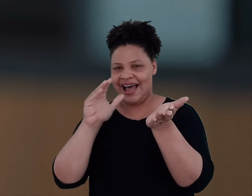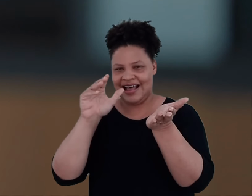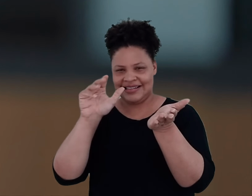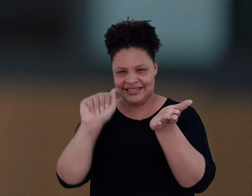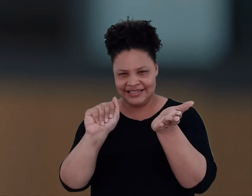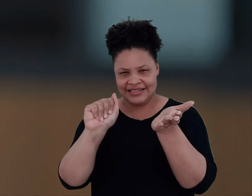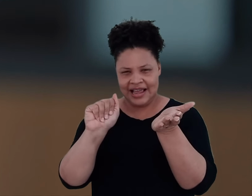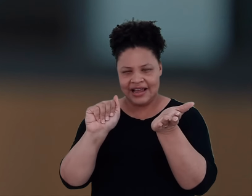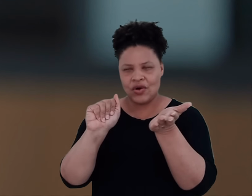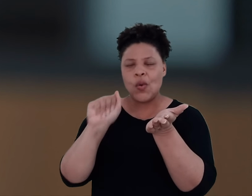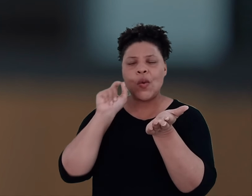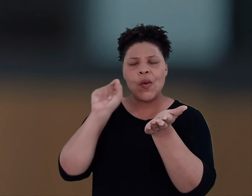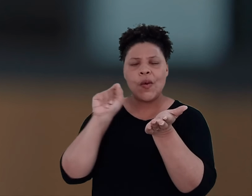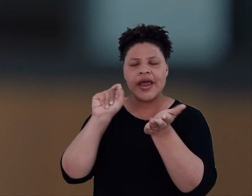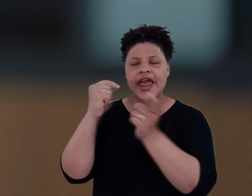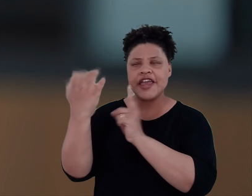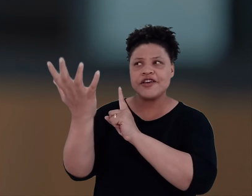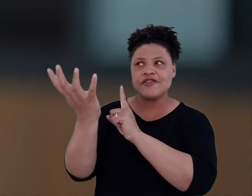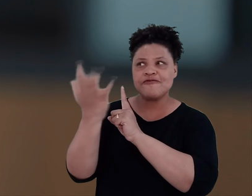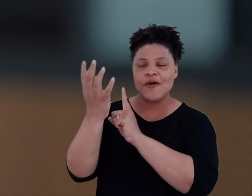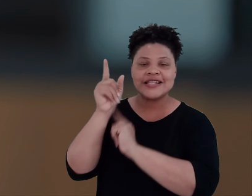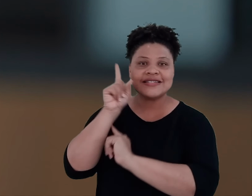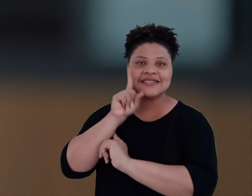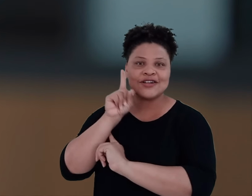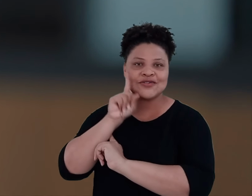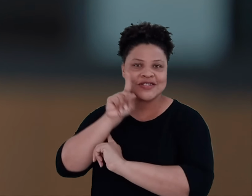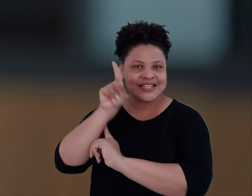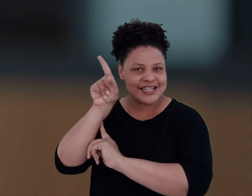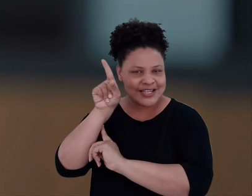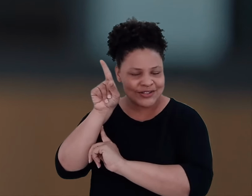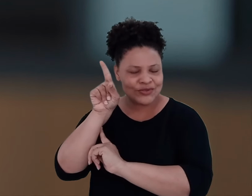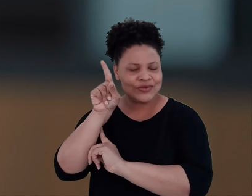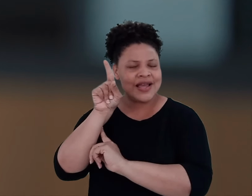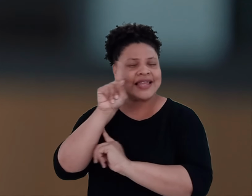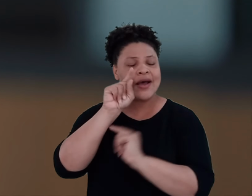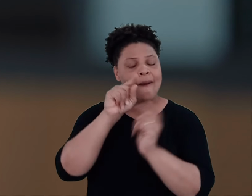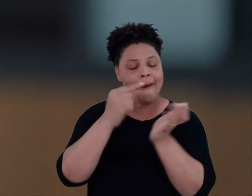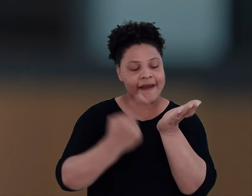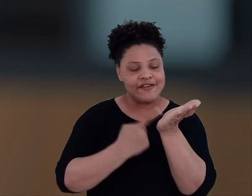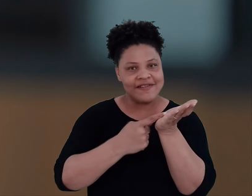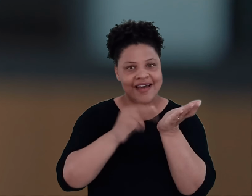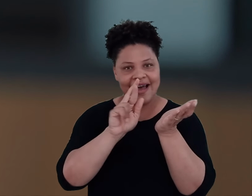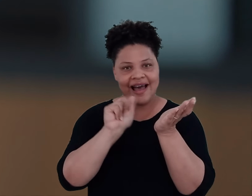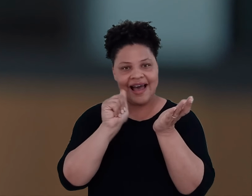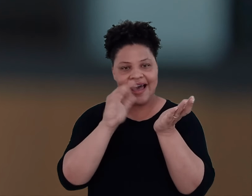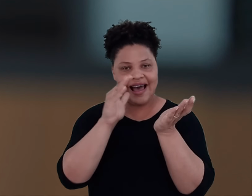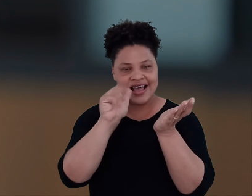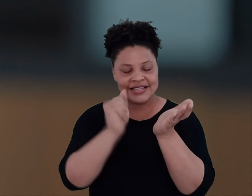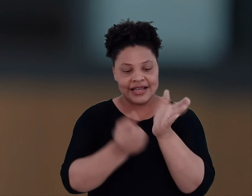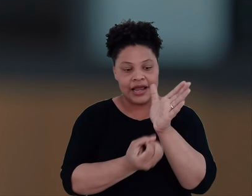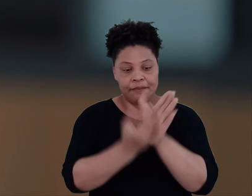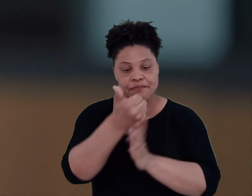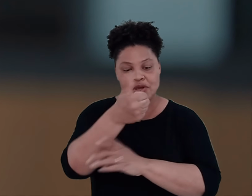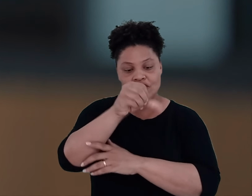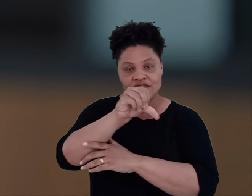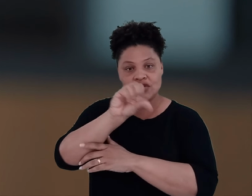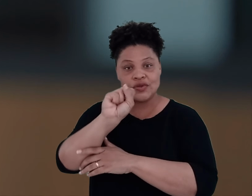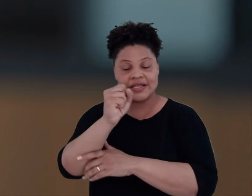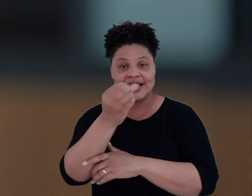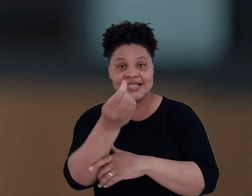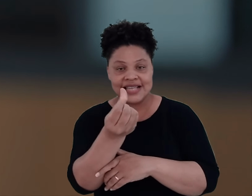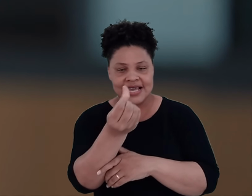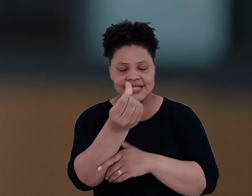revista Essence, nos Estados Unidos, a revista Raça foi criada em 1996. Naquela época, era uma das poucas